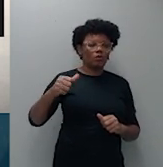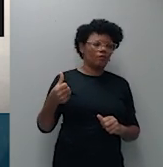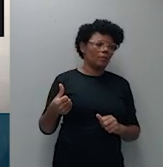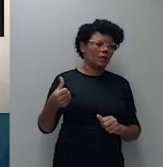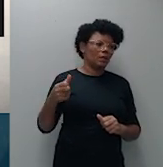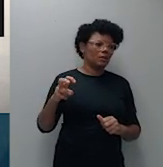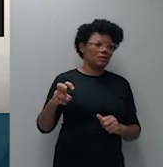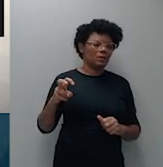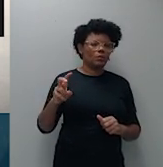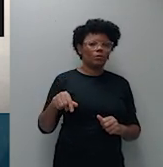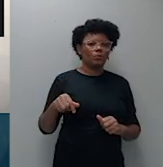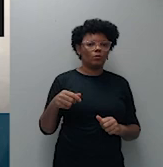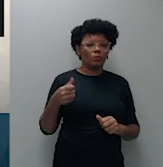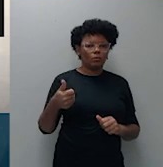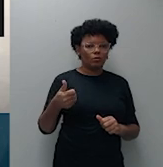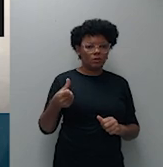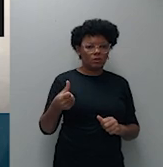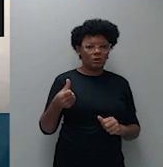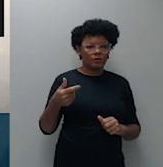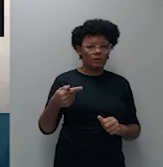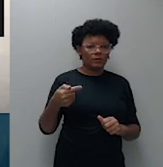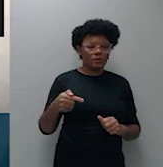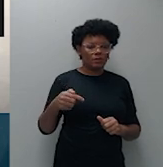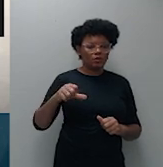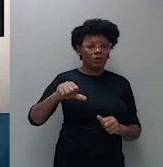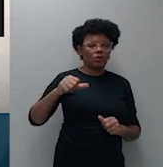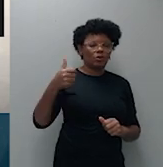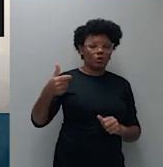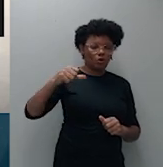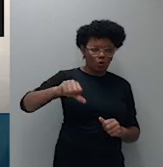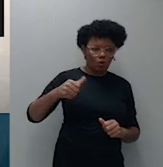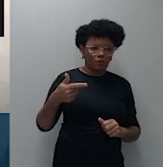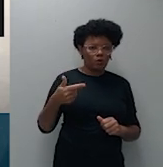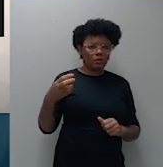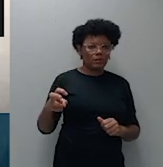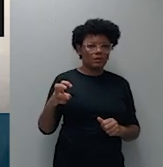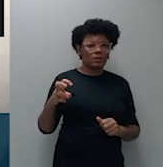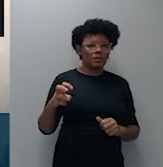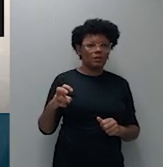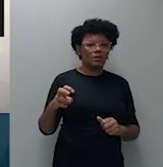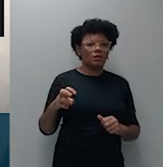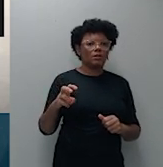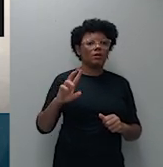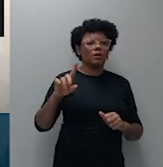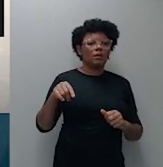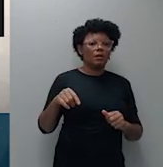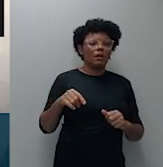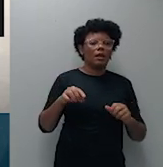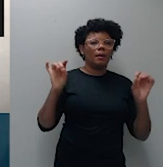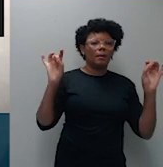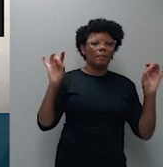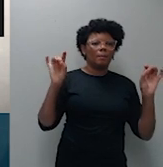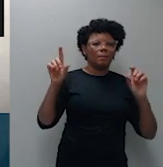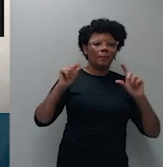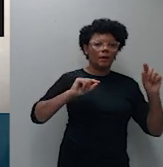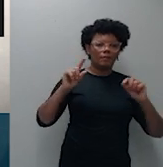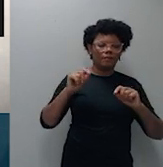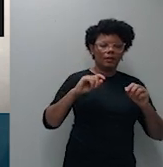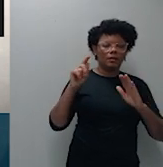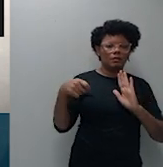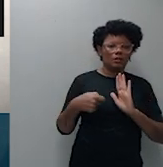S925 um 627 925 referência pelo agravante